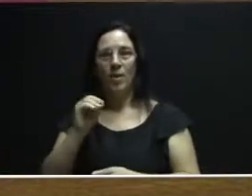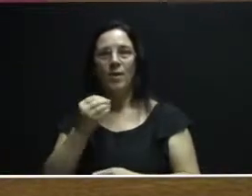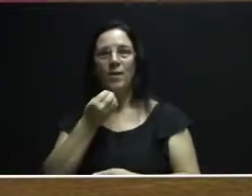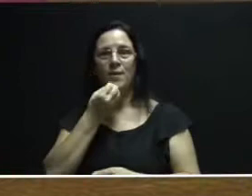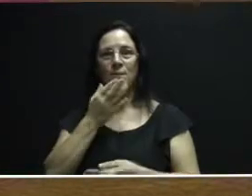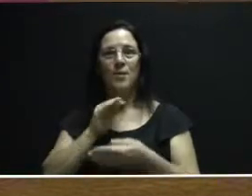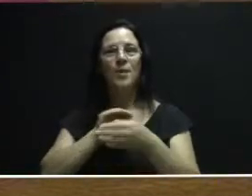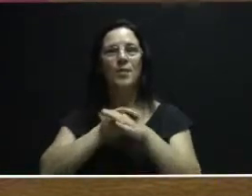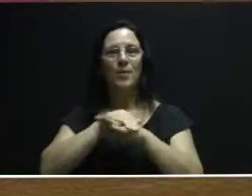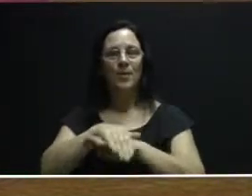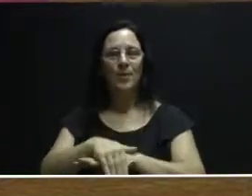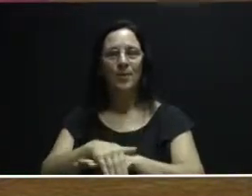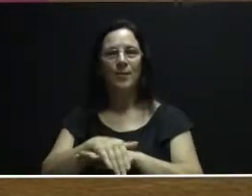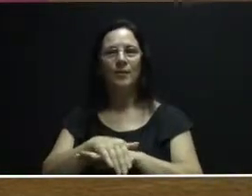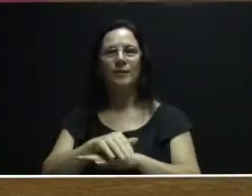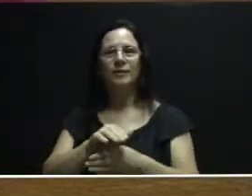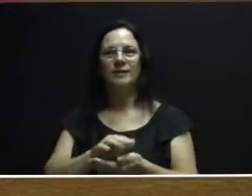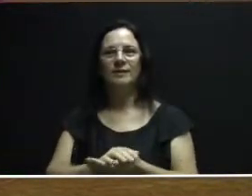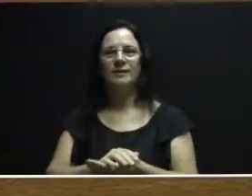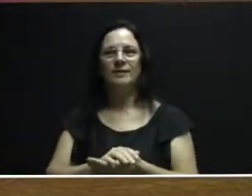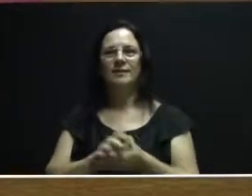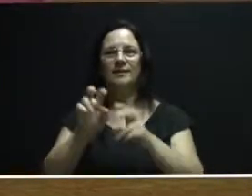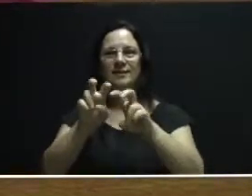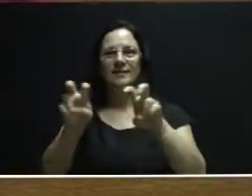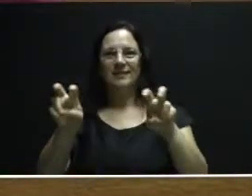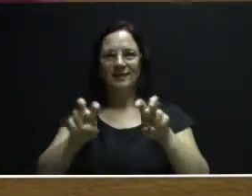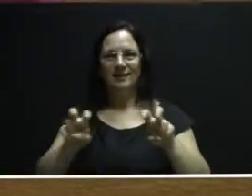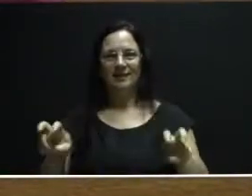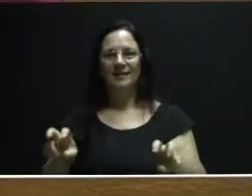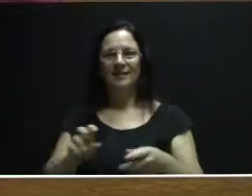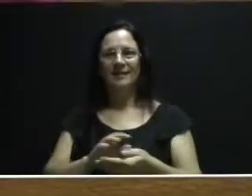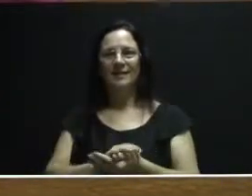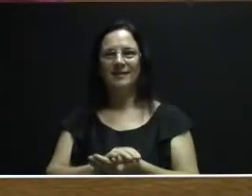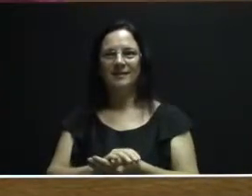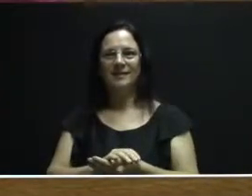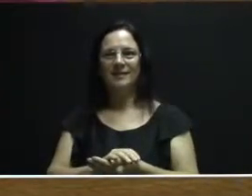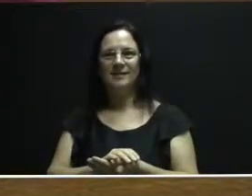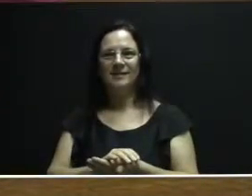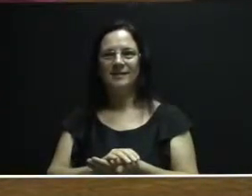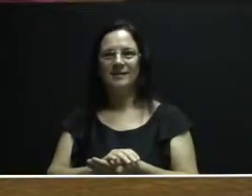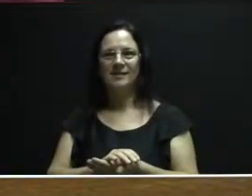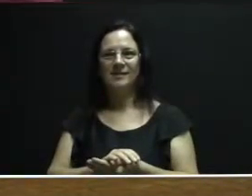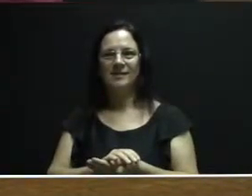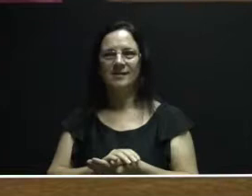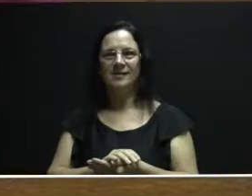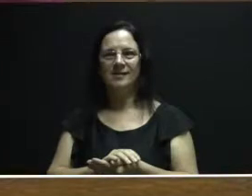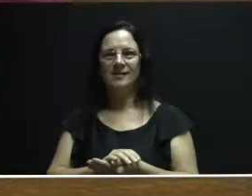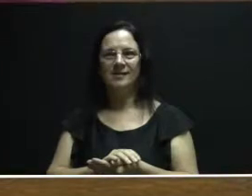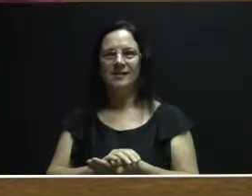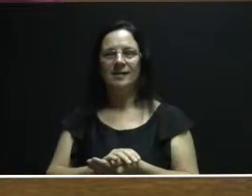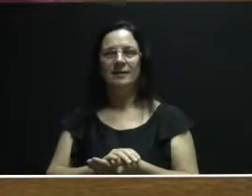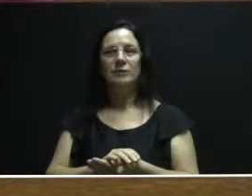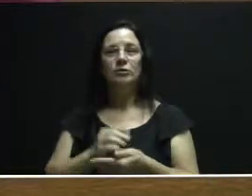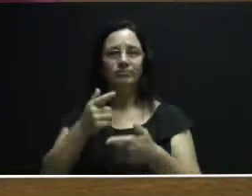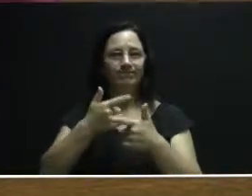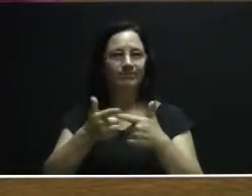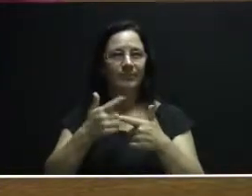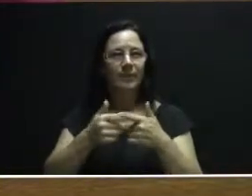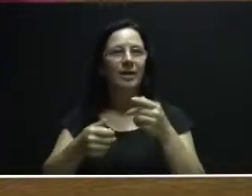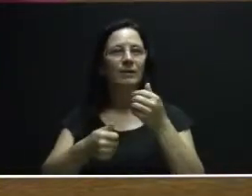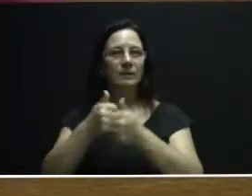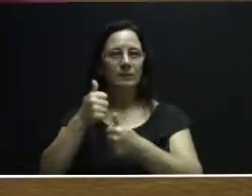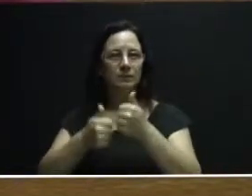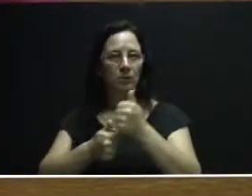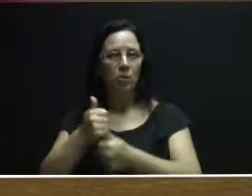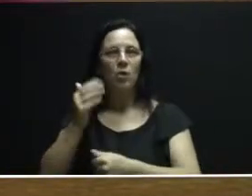Lalá. Já somos bem enturmados referente às questões do esporte da cidade, né? Estou